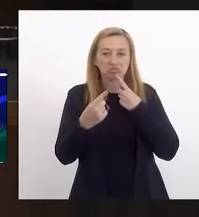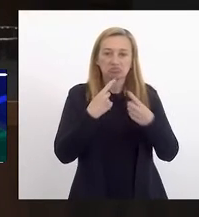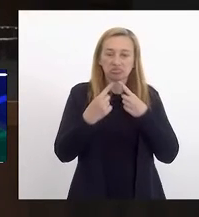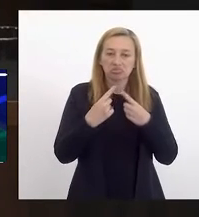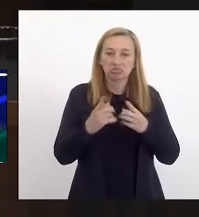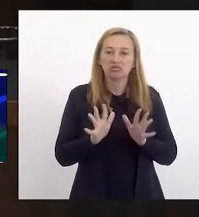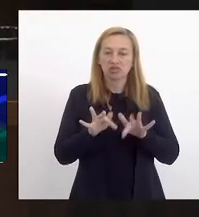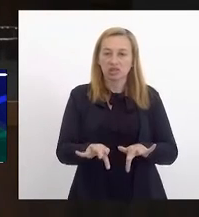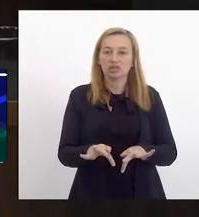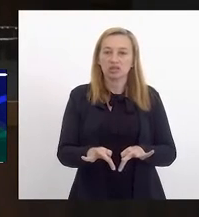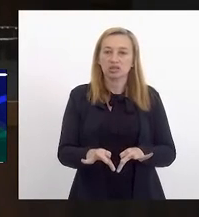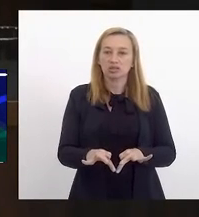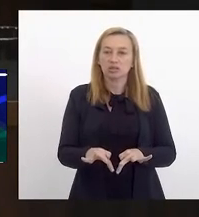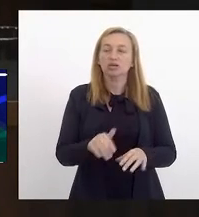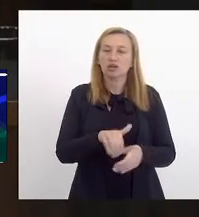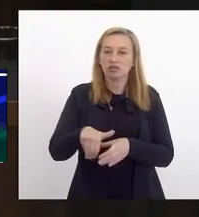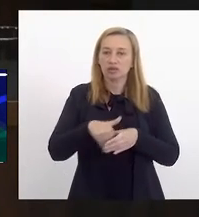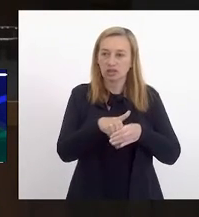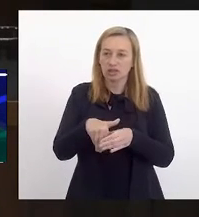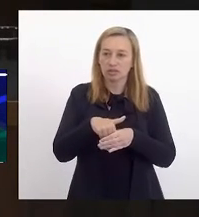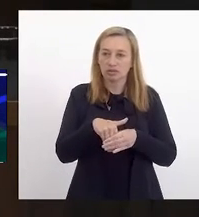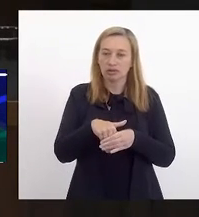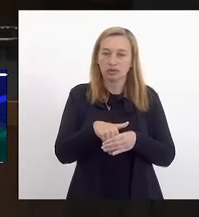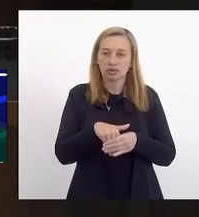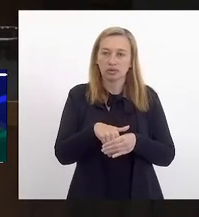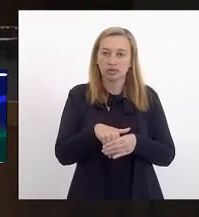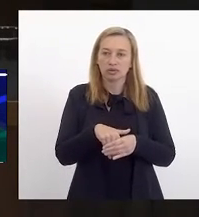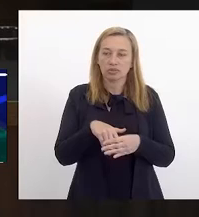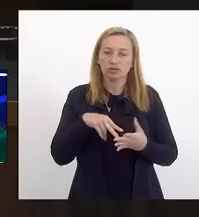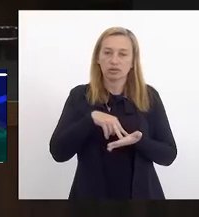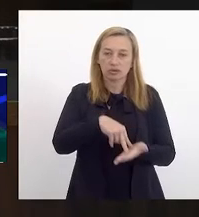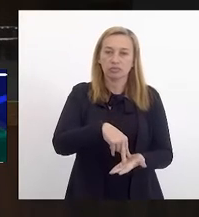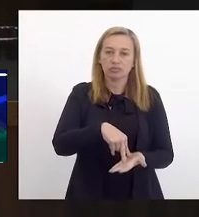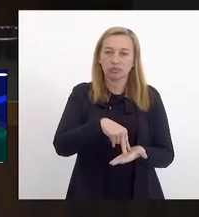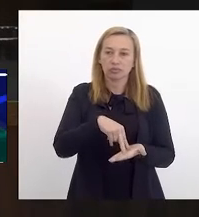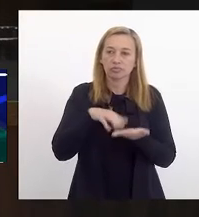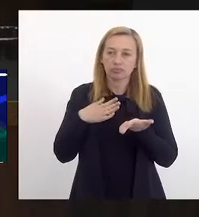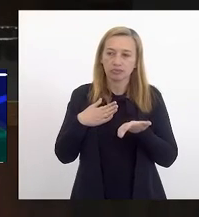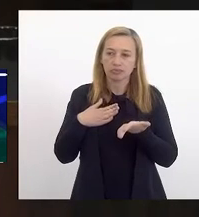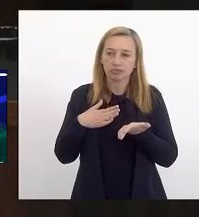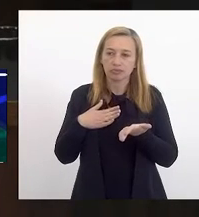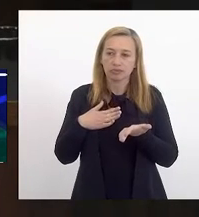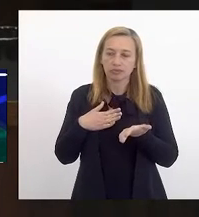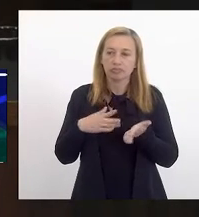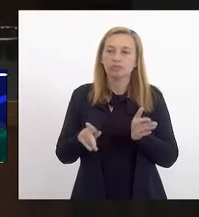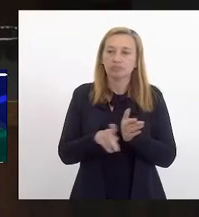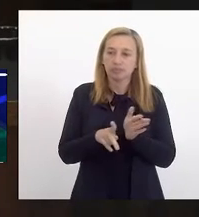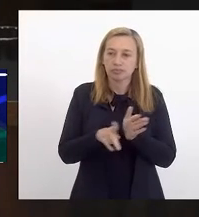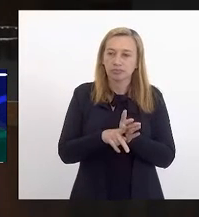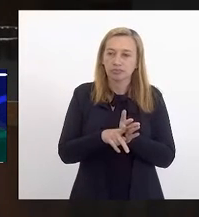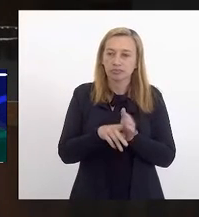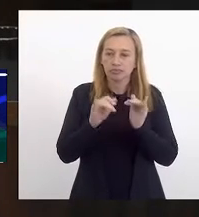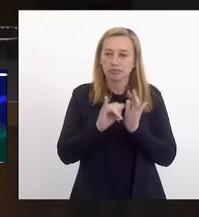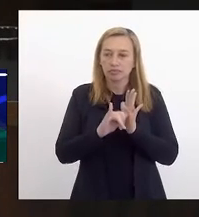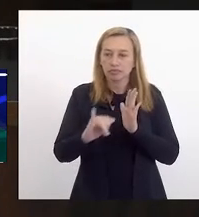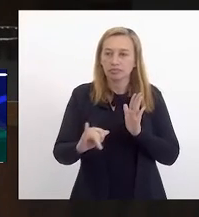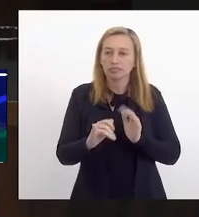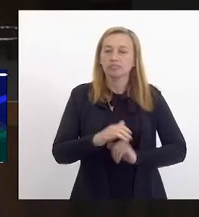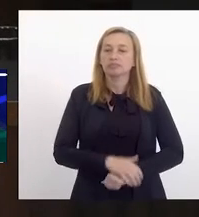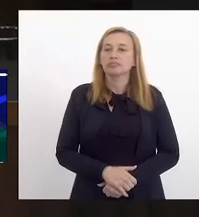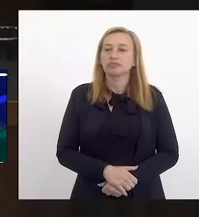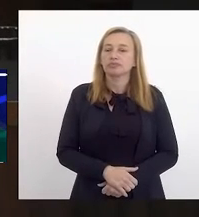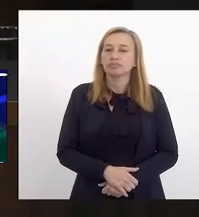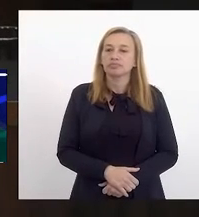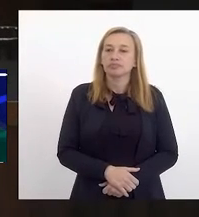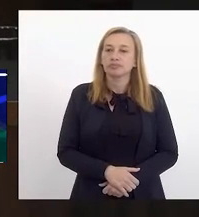discutir, encerrada a discussão. Em votação. Senhores que aprovam, permaneçam como estão. O projeto vai à publicação.